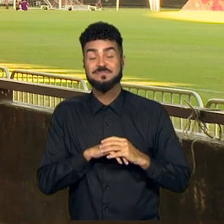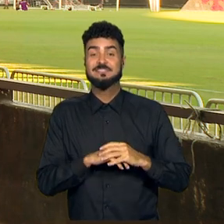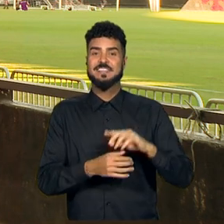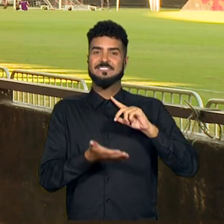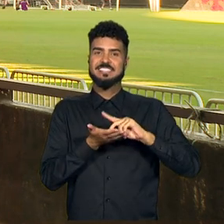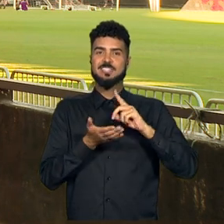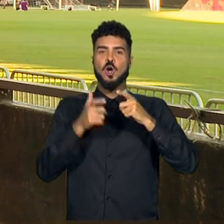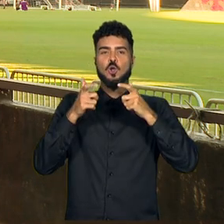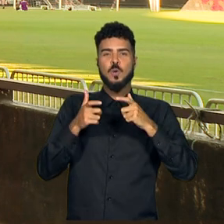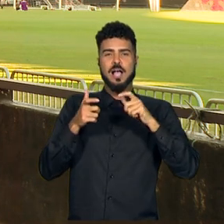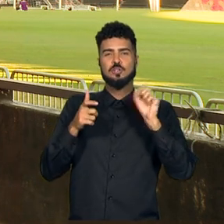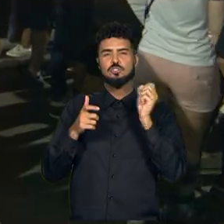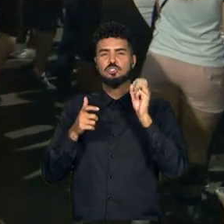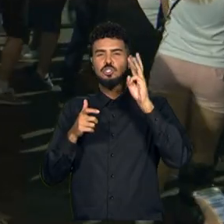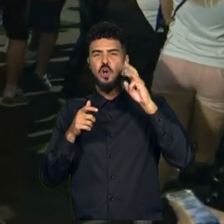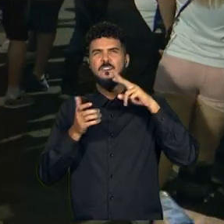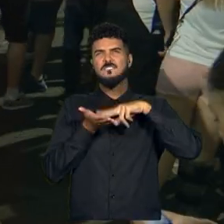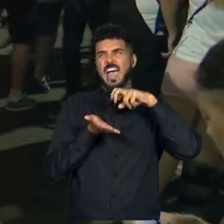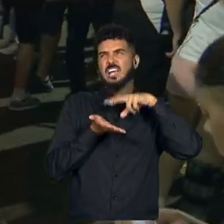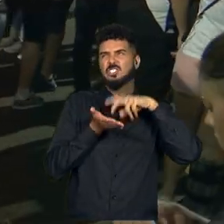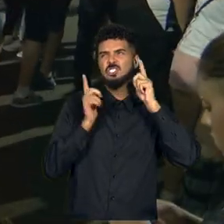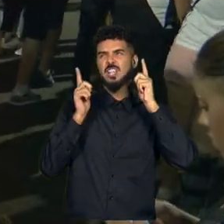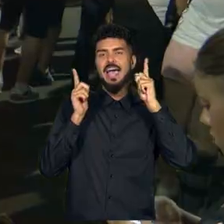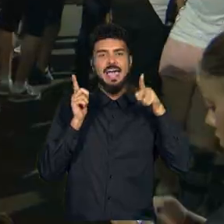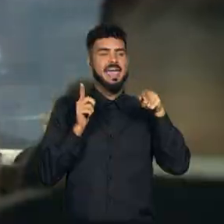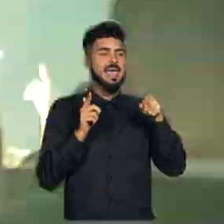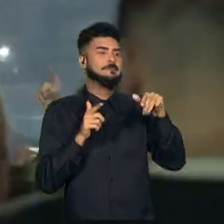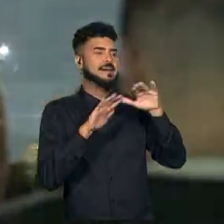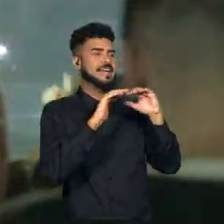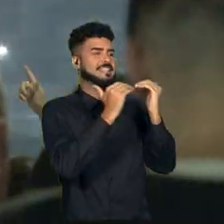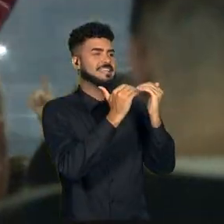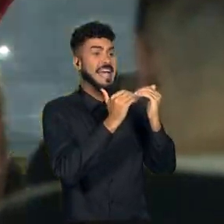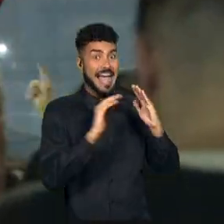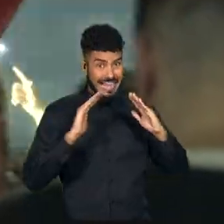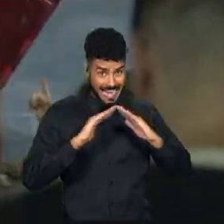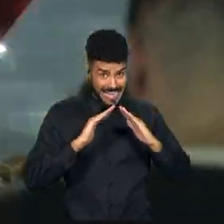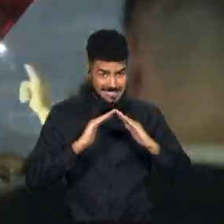para o vascaíno é o Maracanã. A casa dele é São Januário.